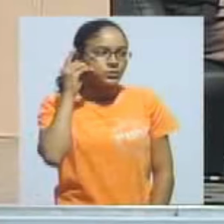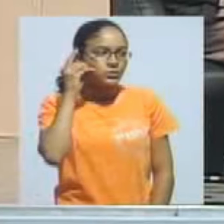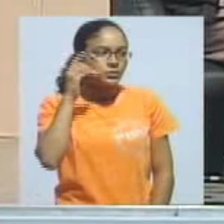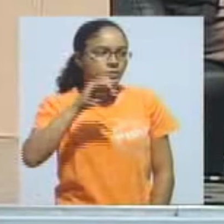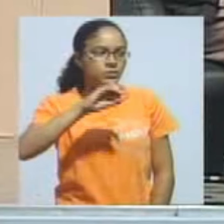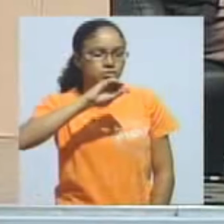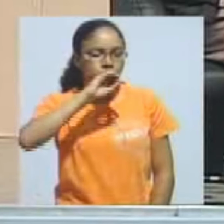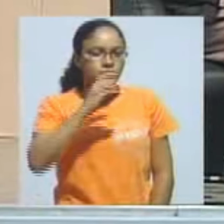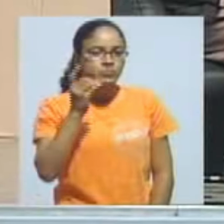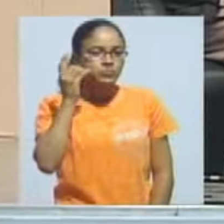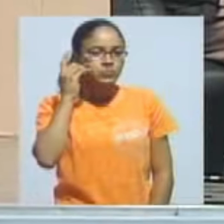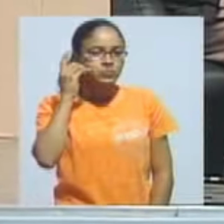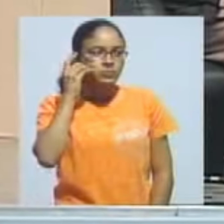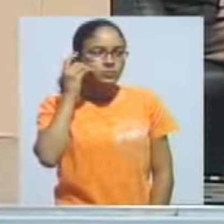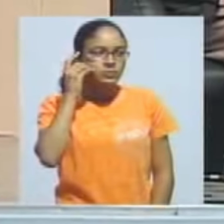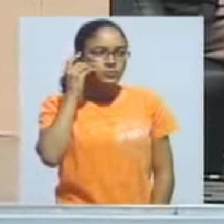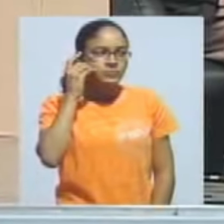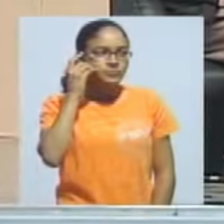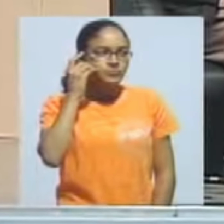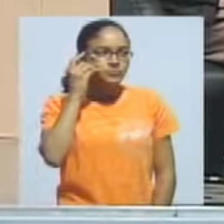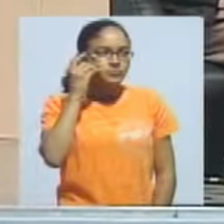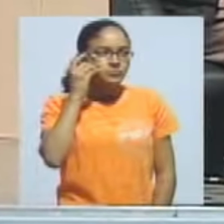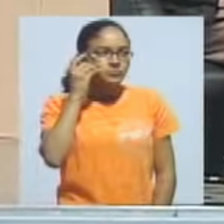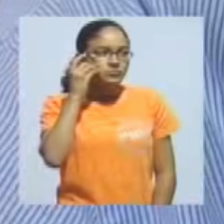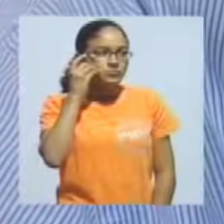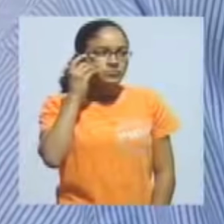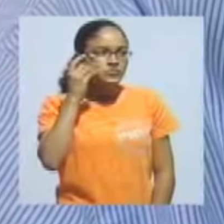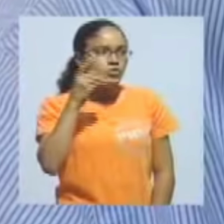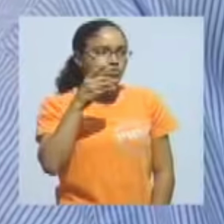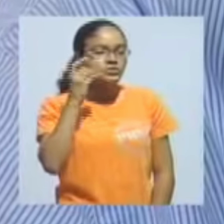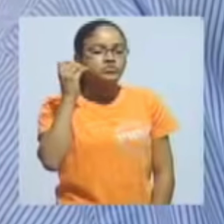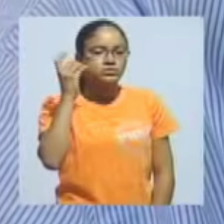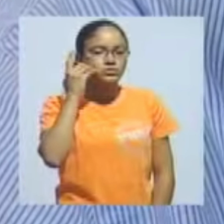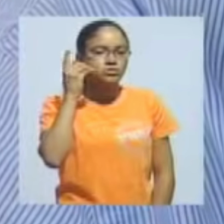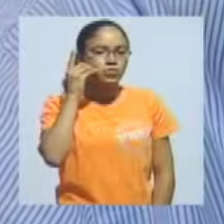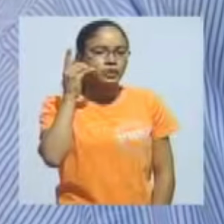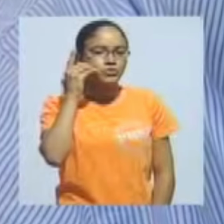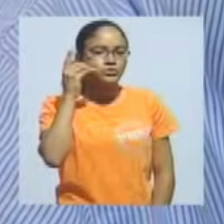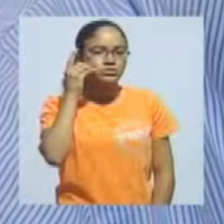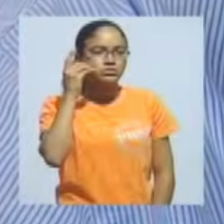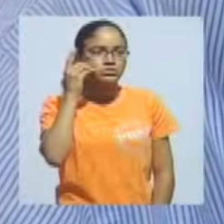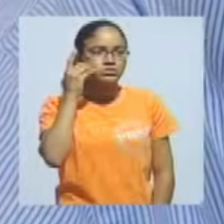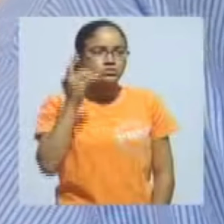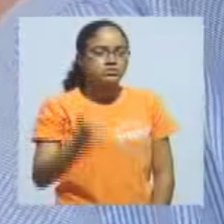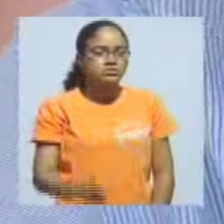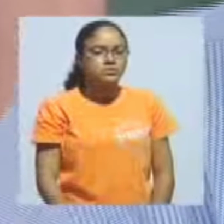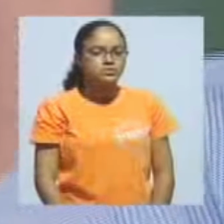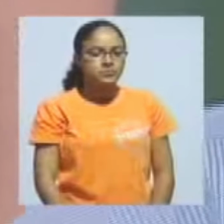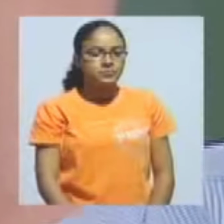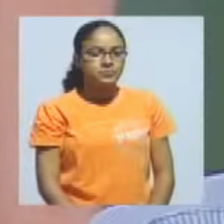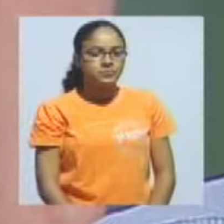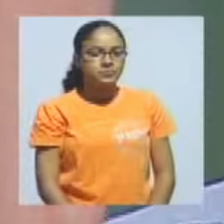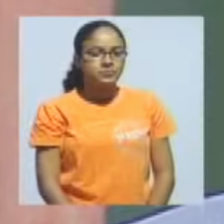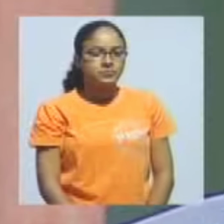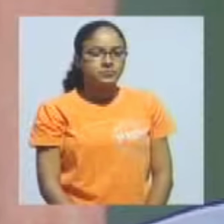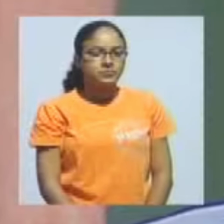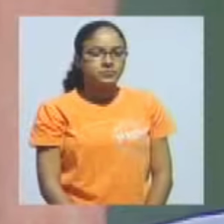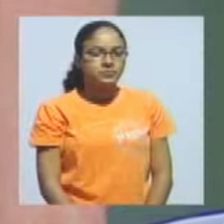sua pregação. Eu quero lhe dar um presente. Está aqui comigo o Pacheco, seminarista,